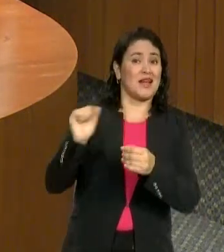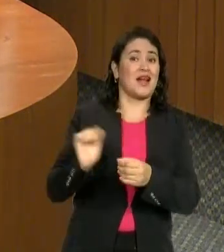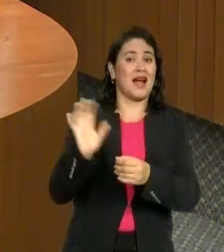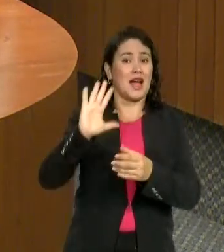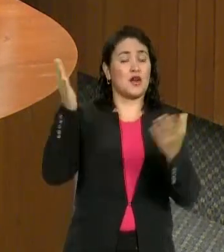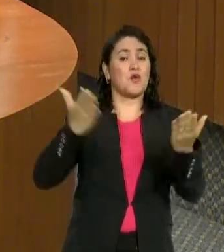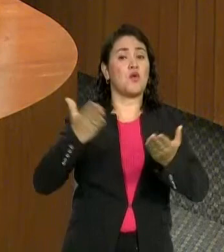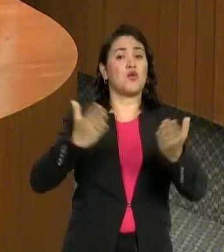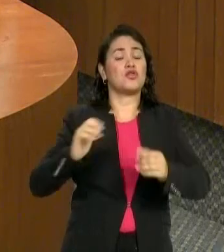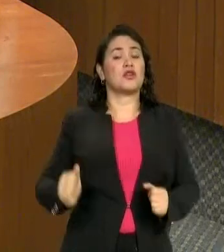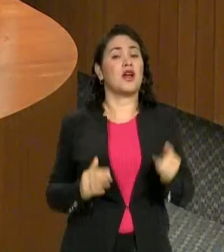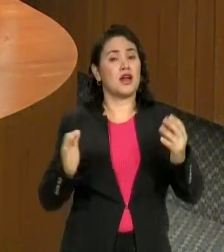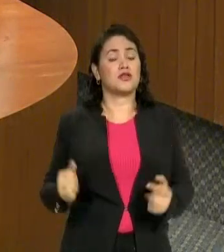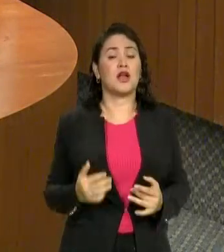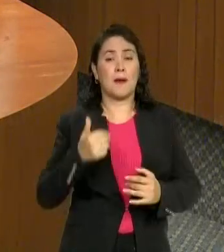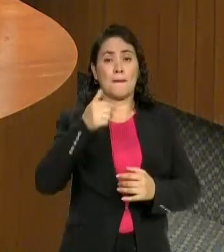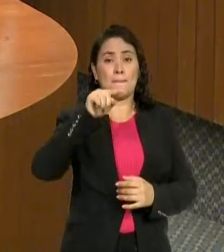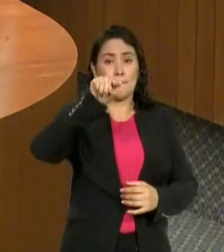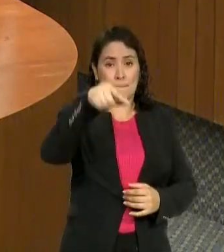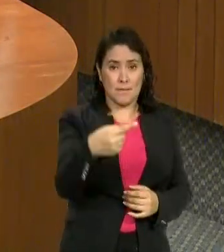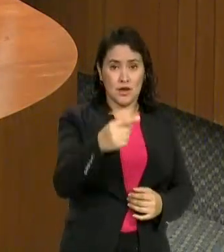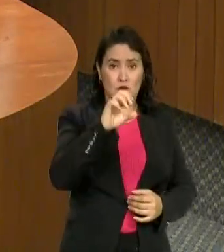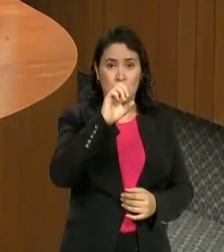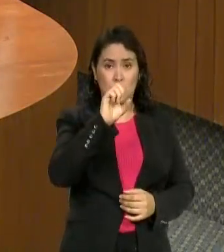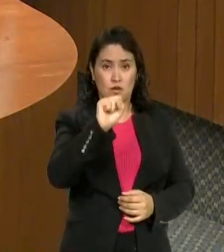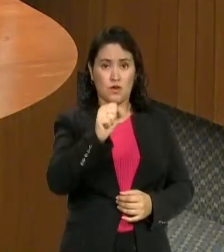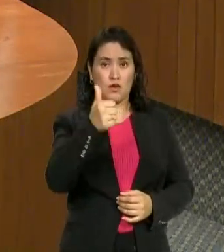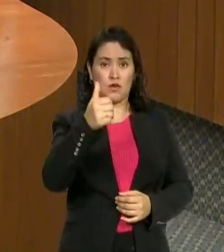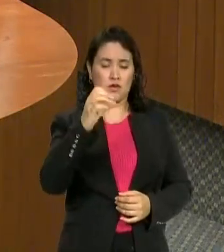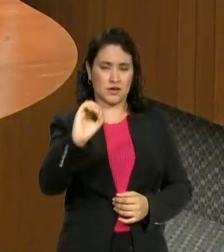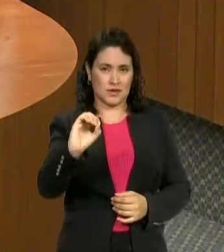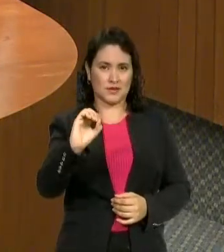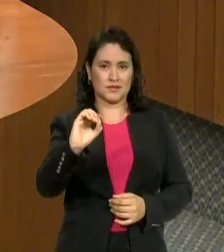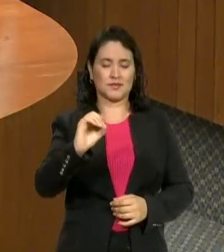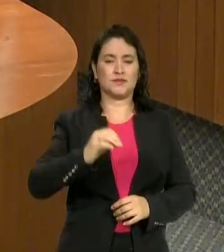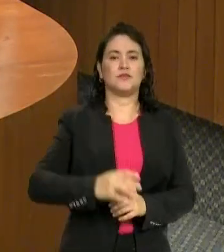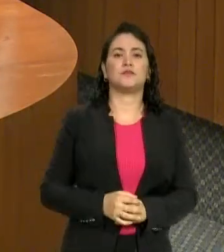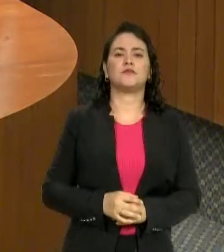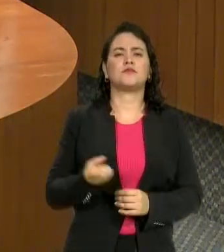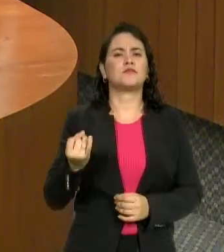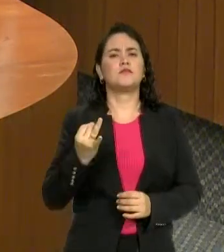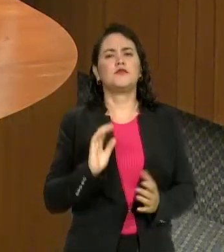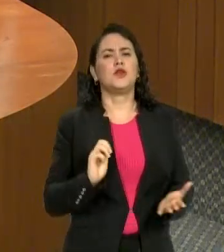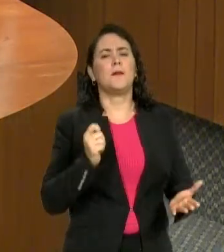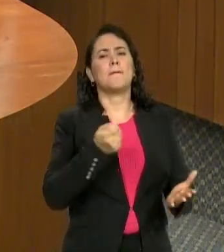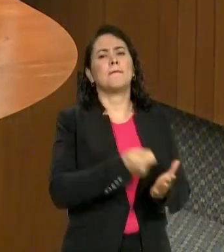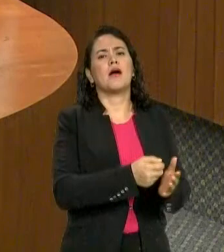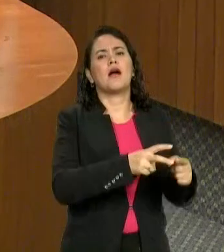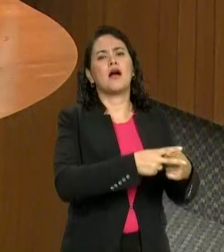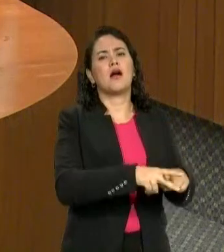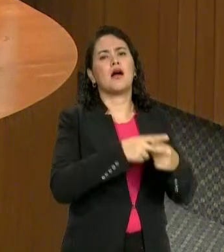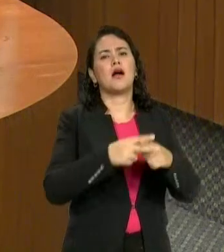O custo de manutenção por viagem era R$ 570,00. saltou para